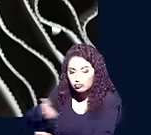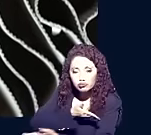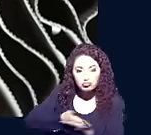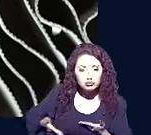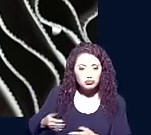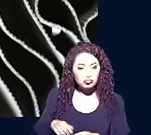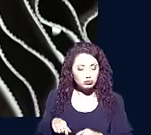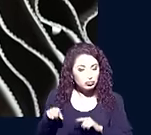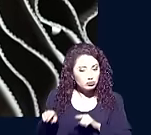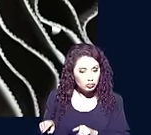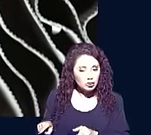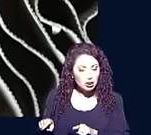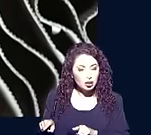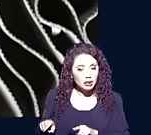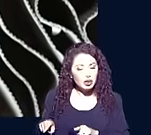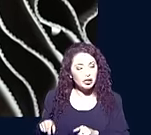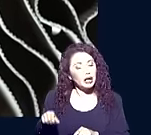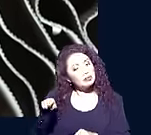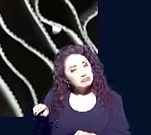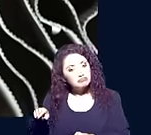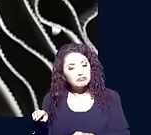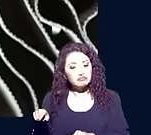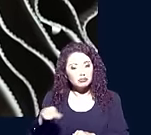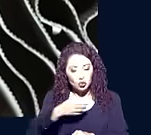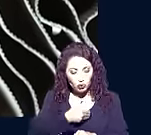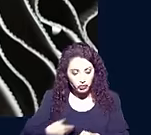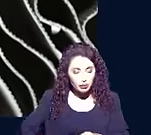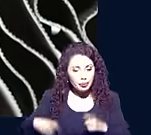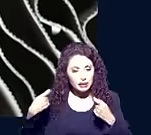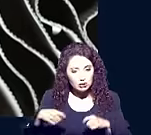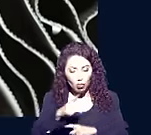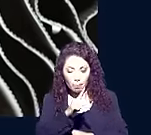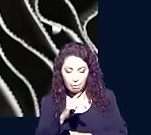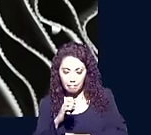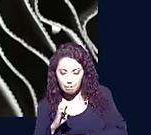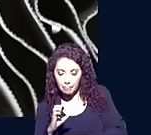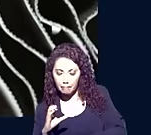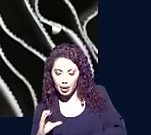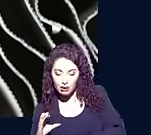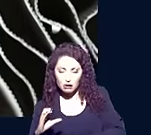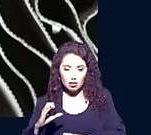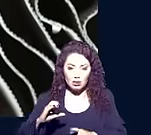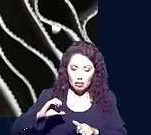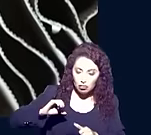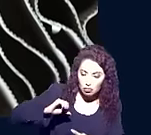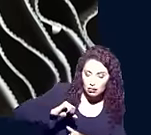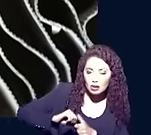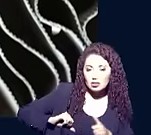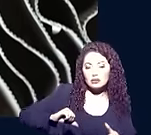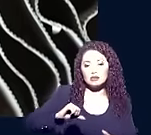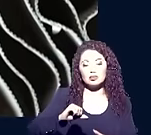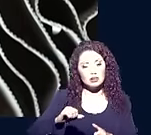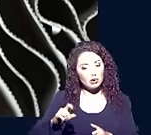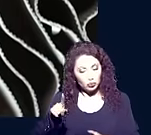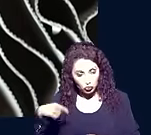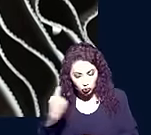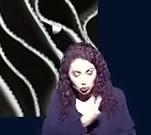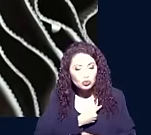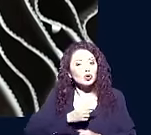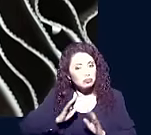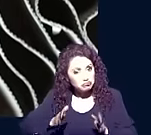nunca falou país o governo precis de uma transição sem estar ainda no cargo nós